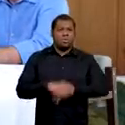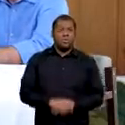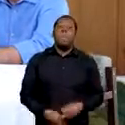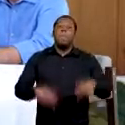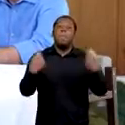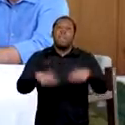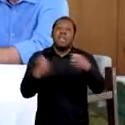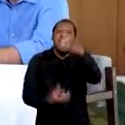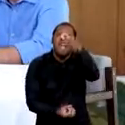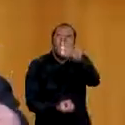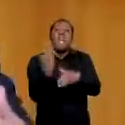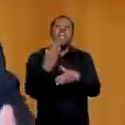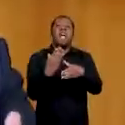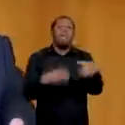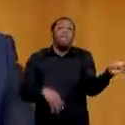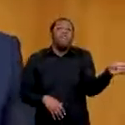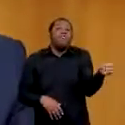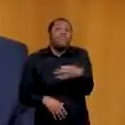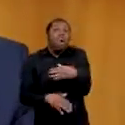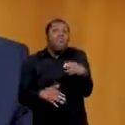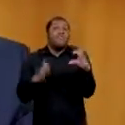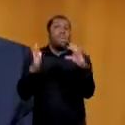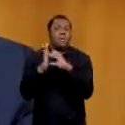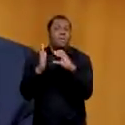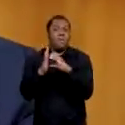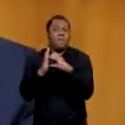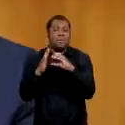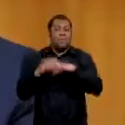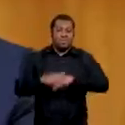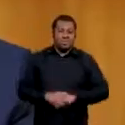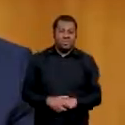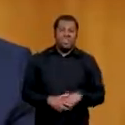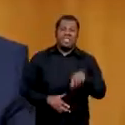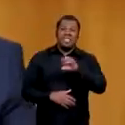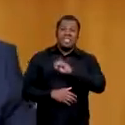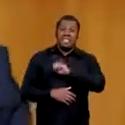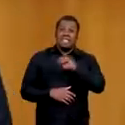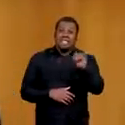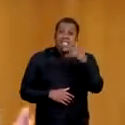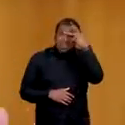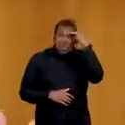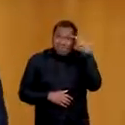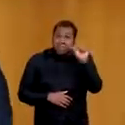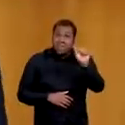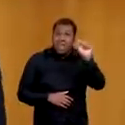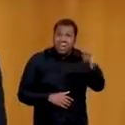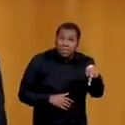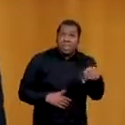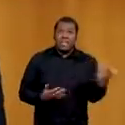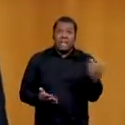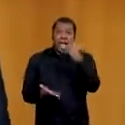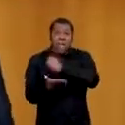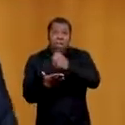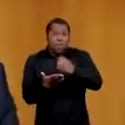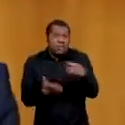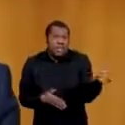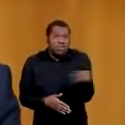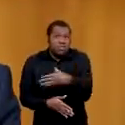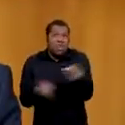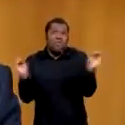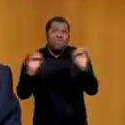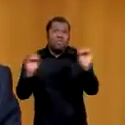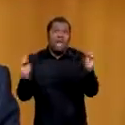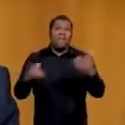concurso, ou seja, veja, se a pessoa se aposenta e você não vai repondo, chega uma hora que falta gente. E você